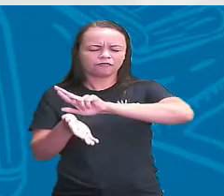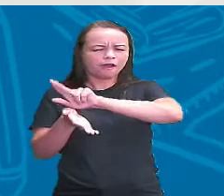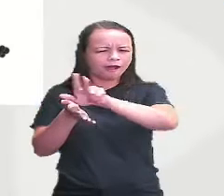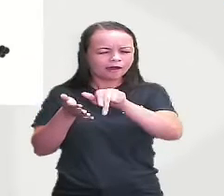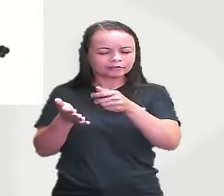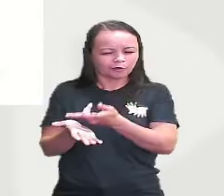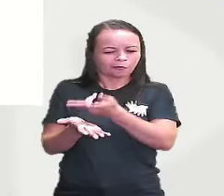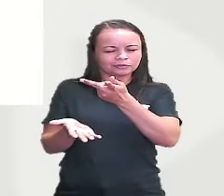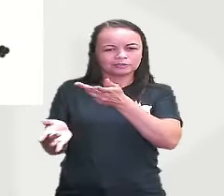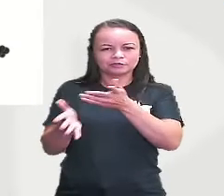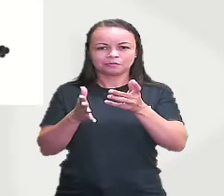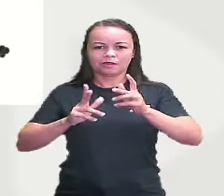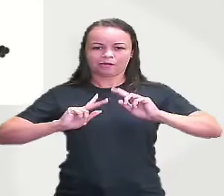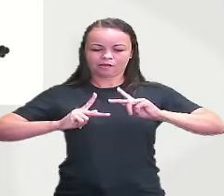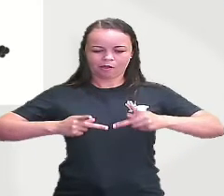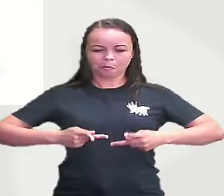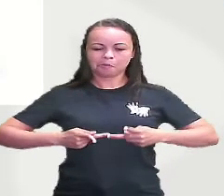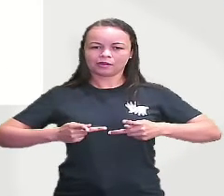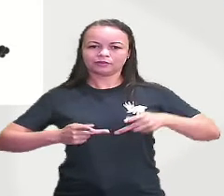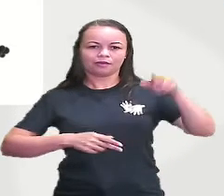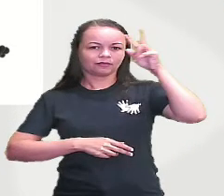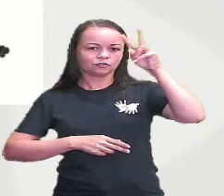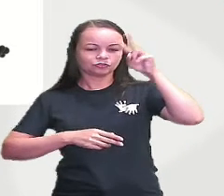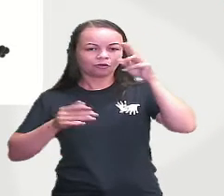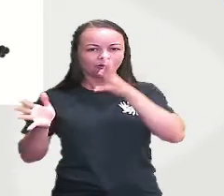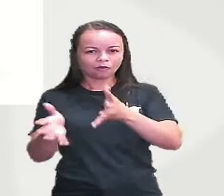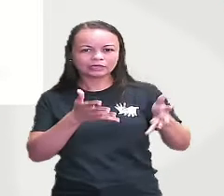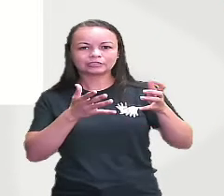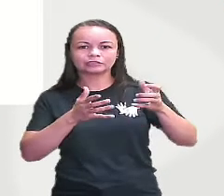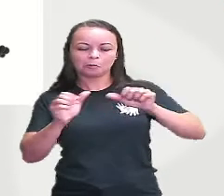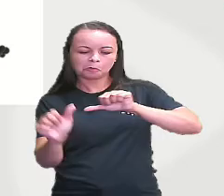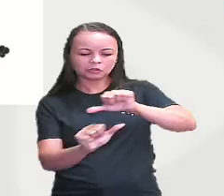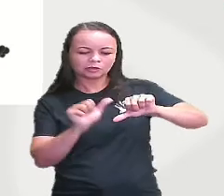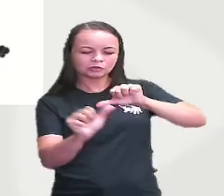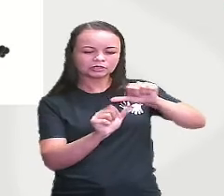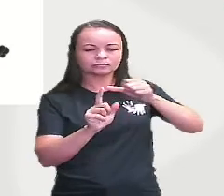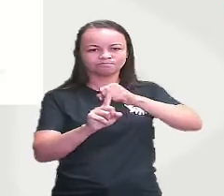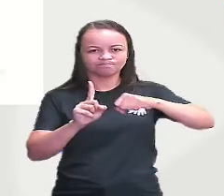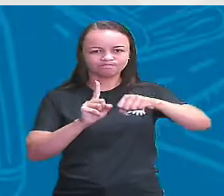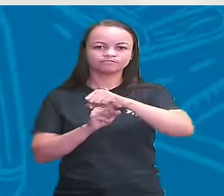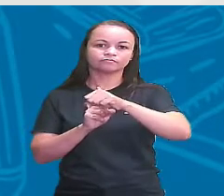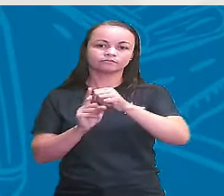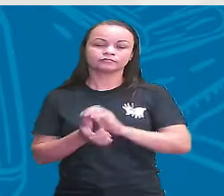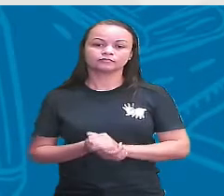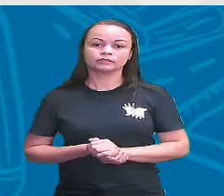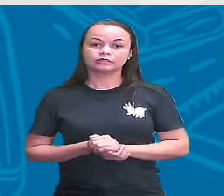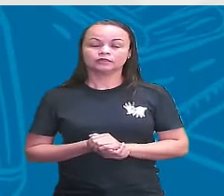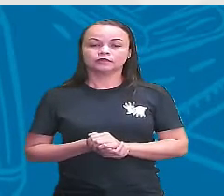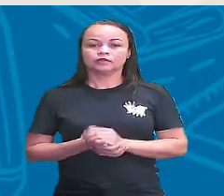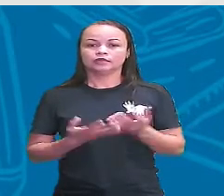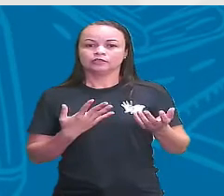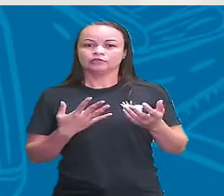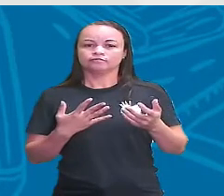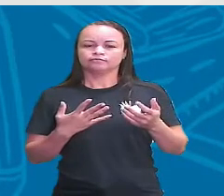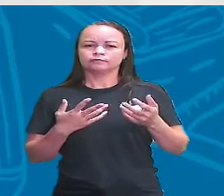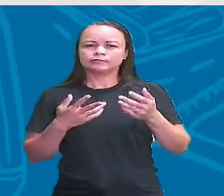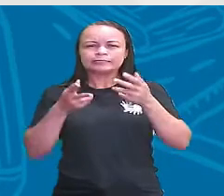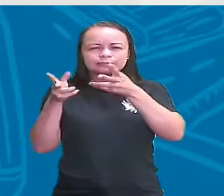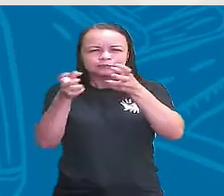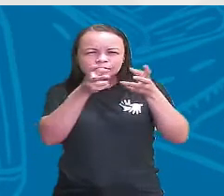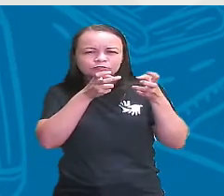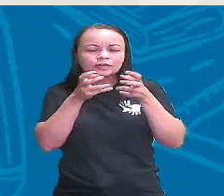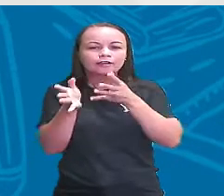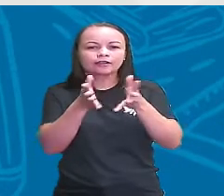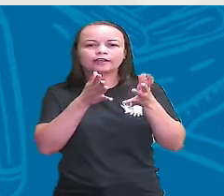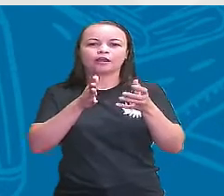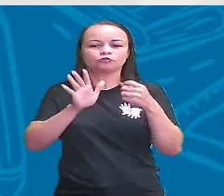história da humanidade foram responsáveis por mudança no modo de vida da sociedade. Então, identificar os grandes marcos históricos e